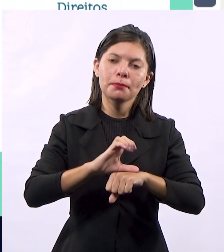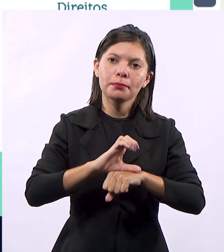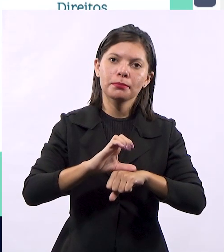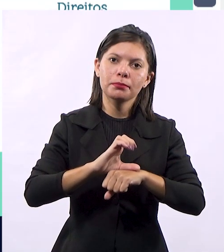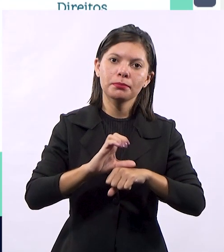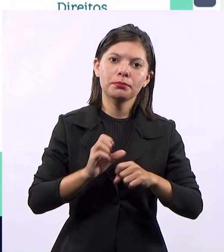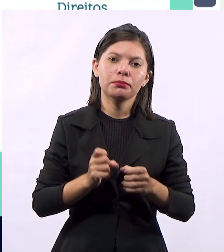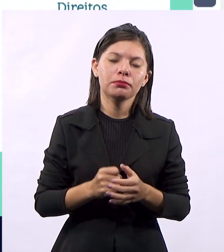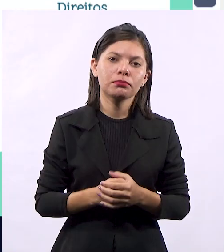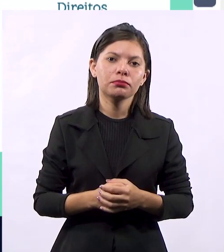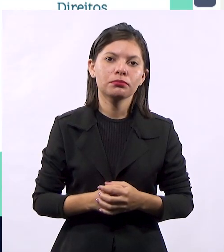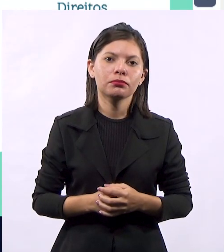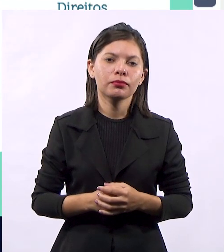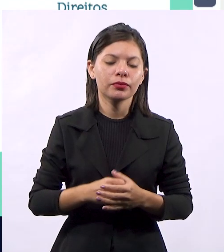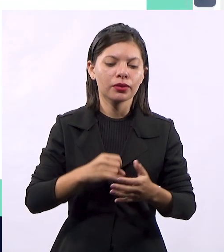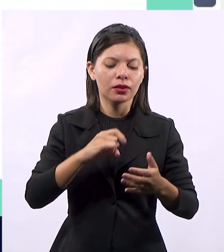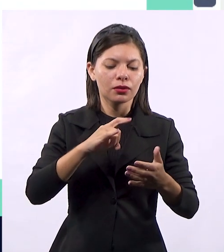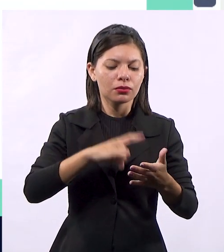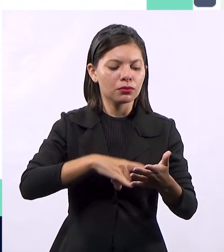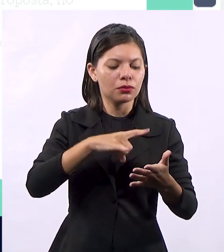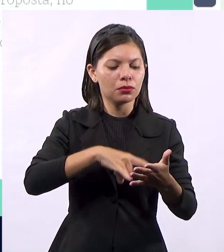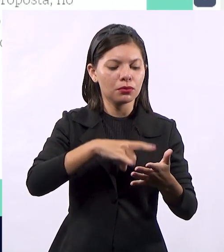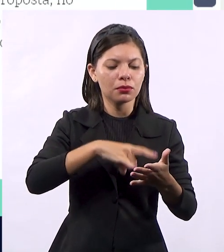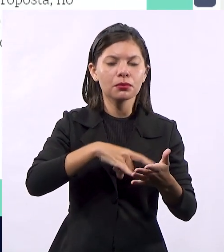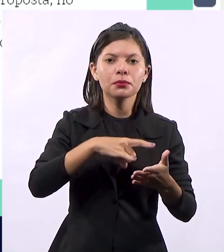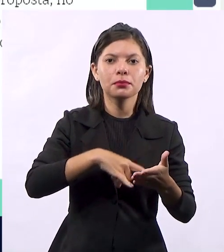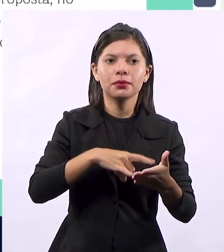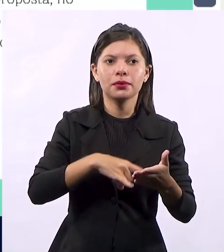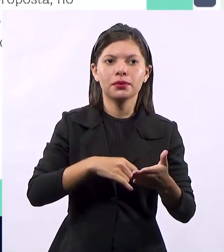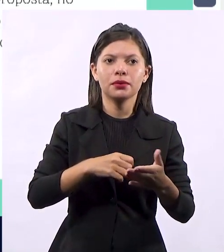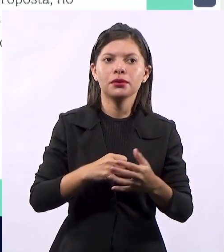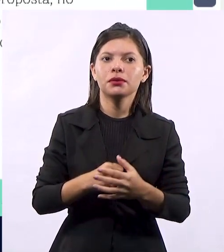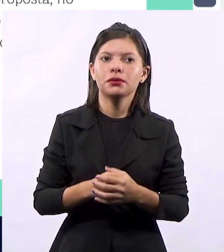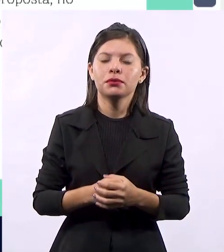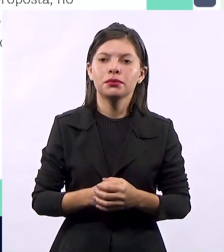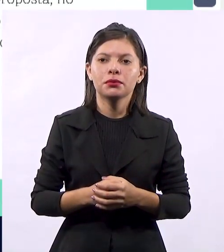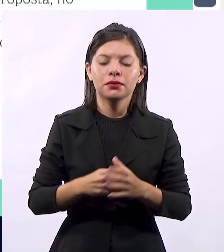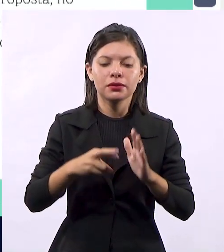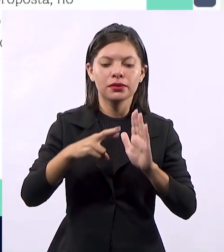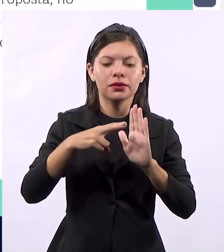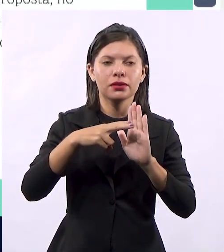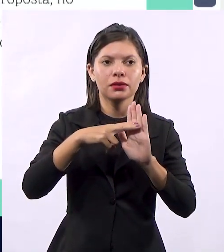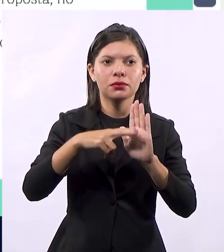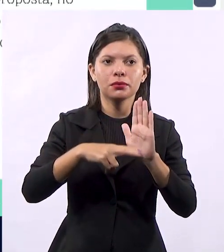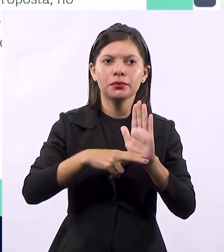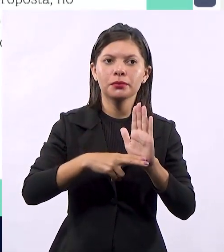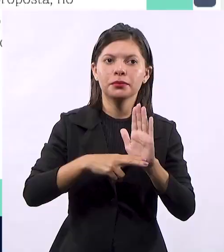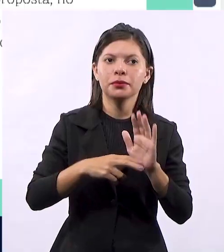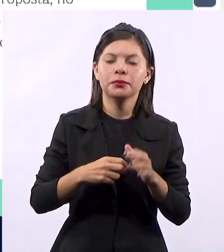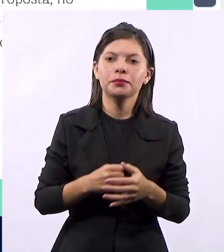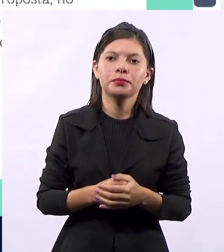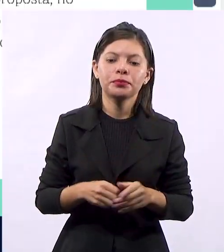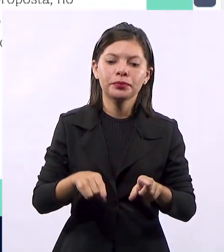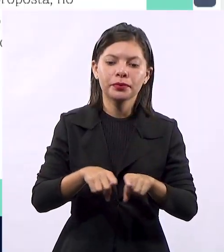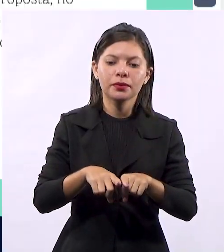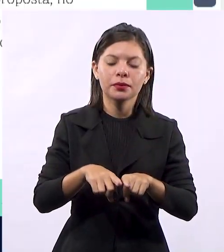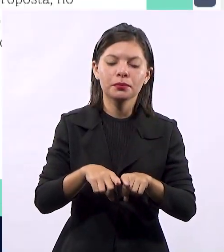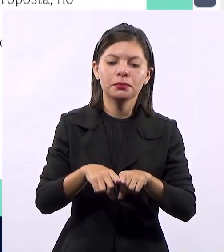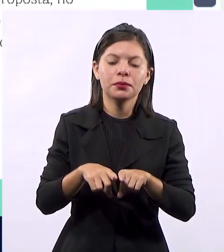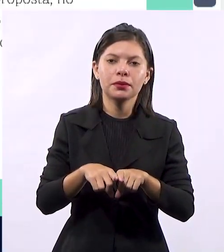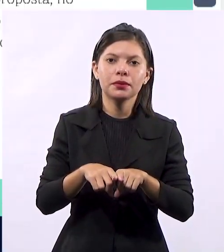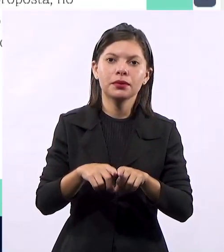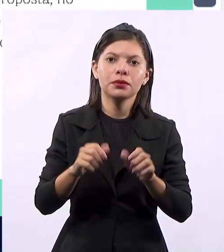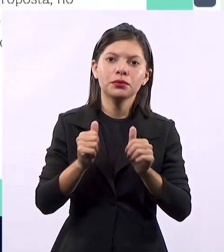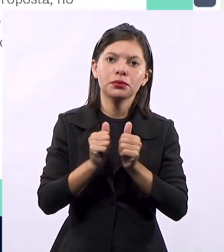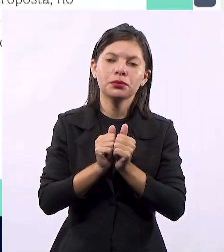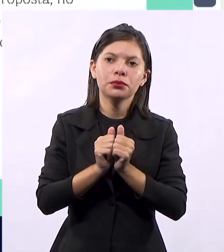sociais, vontade coletiva e direitos individuais, que eles passam a fazer parte de